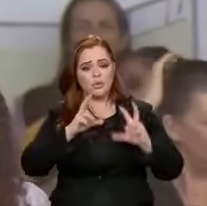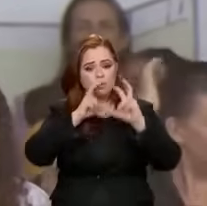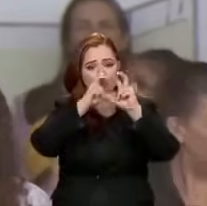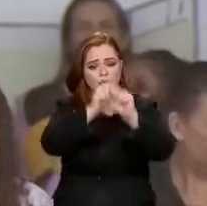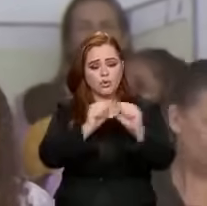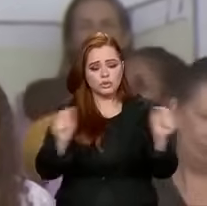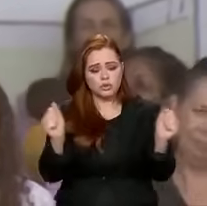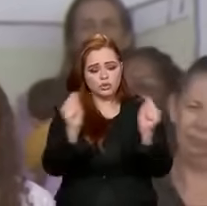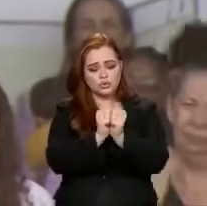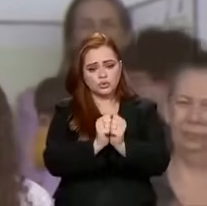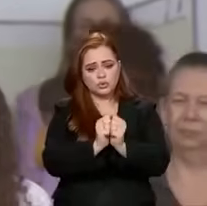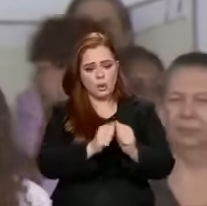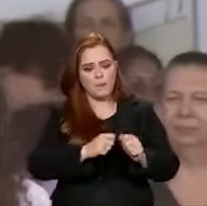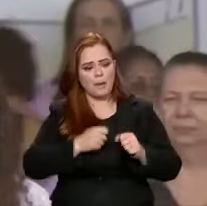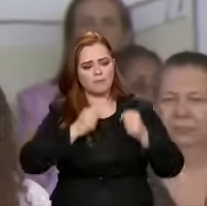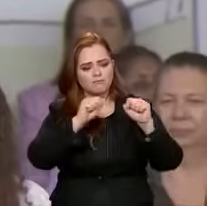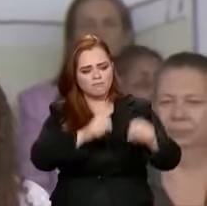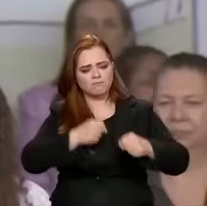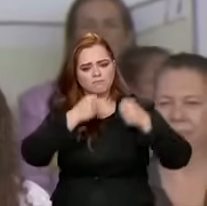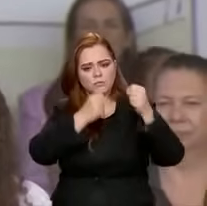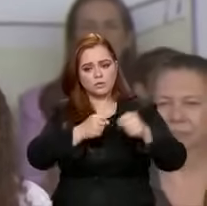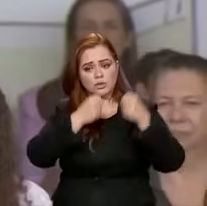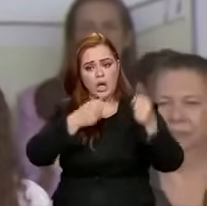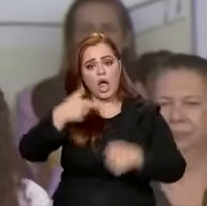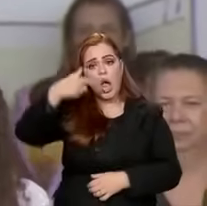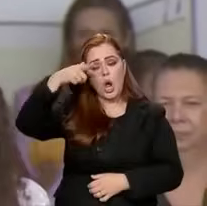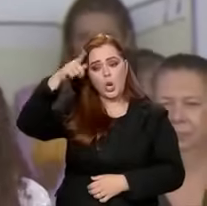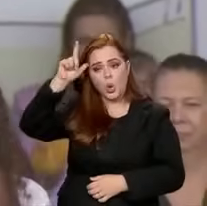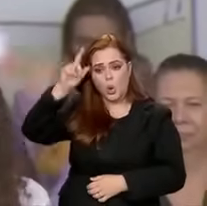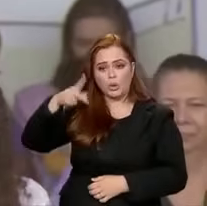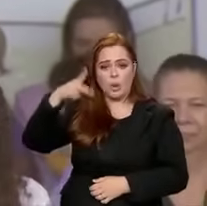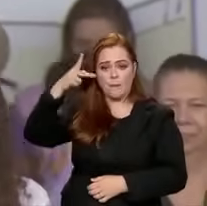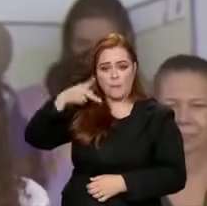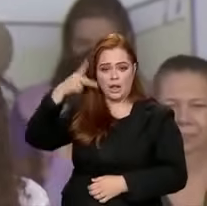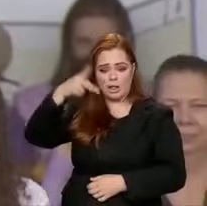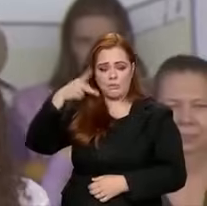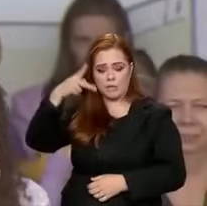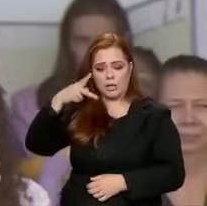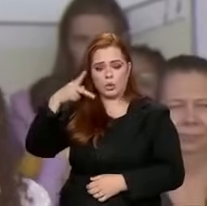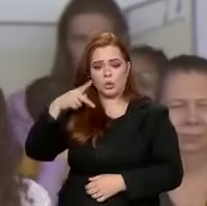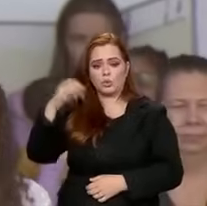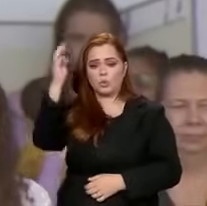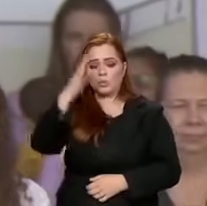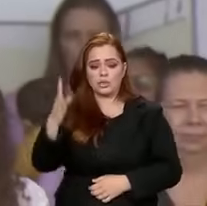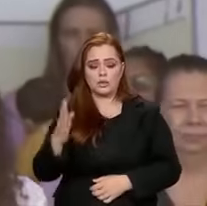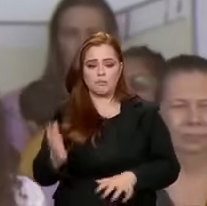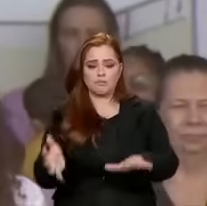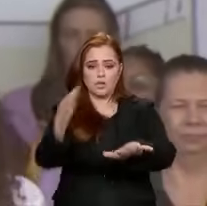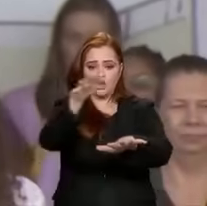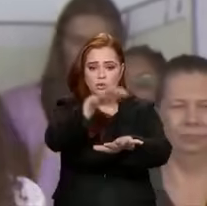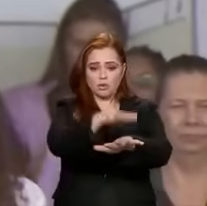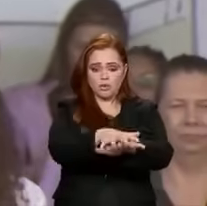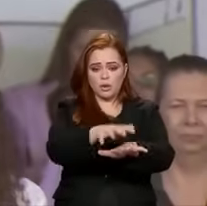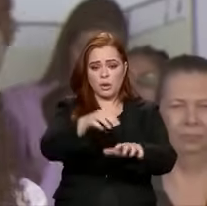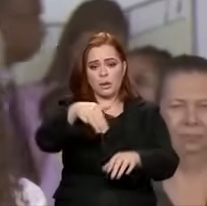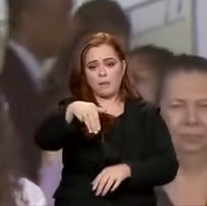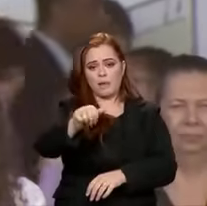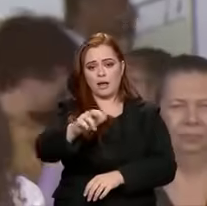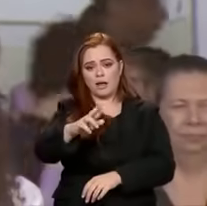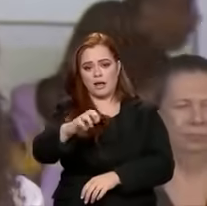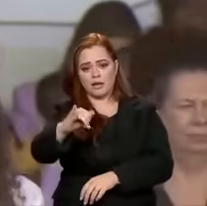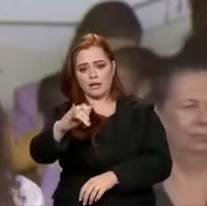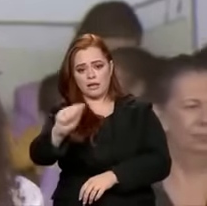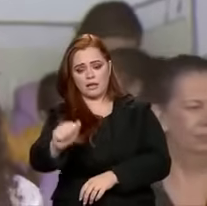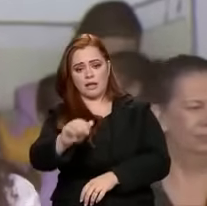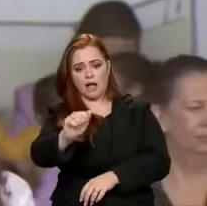vocês e ontem O parlamento brasileiro incluiu Margarida Alves no papel